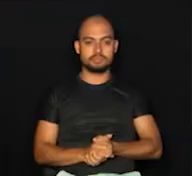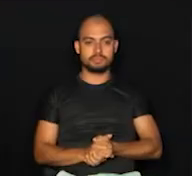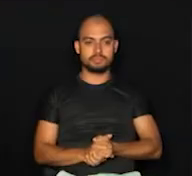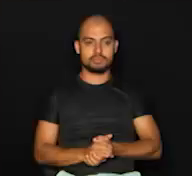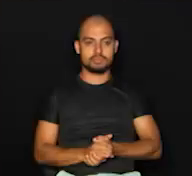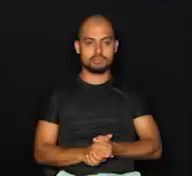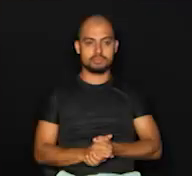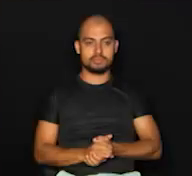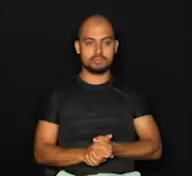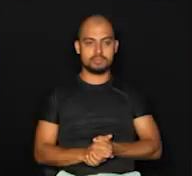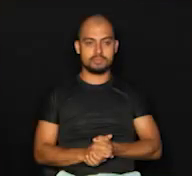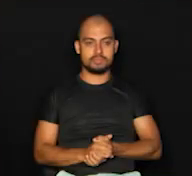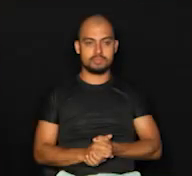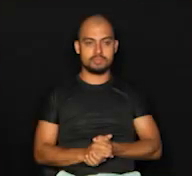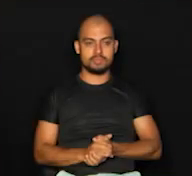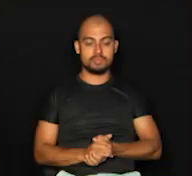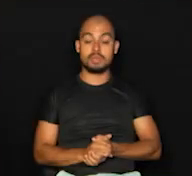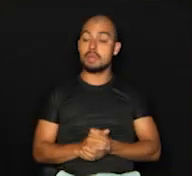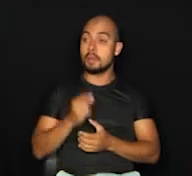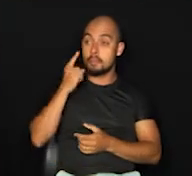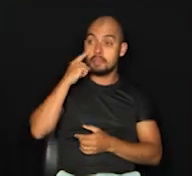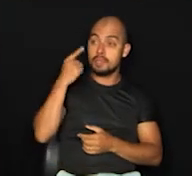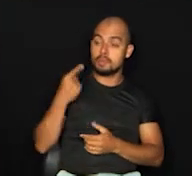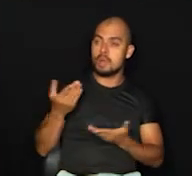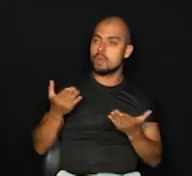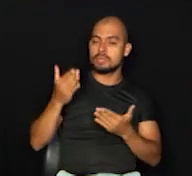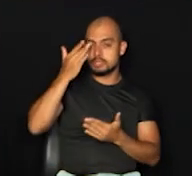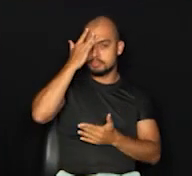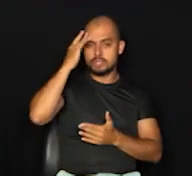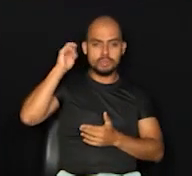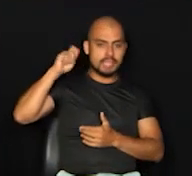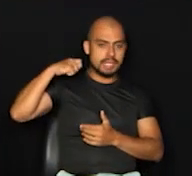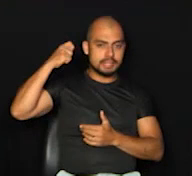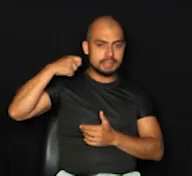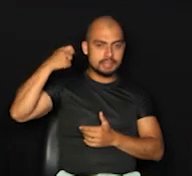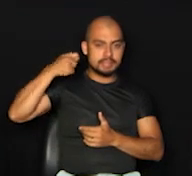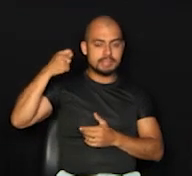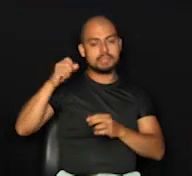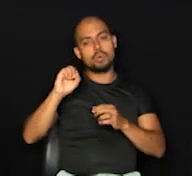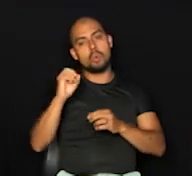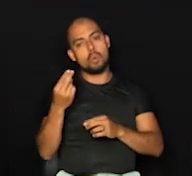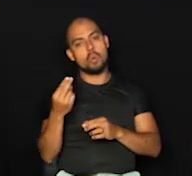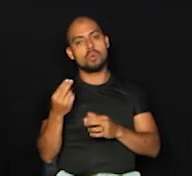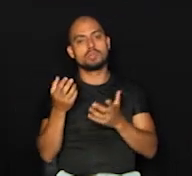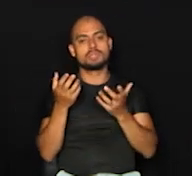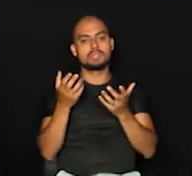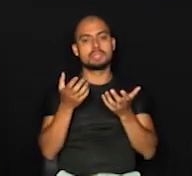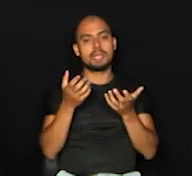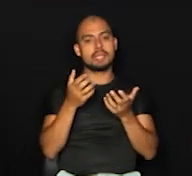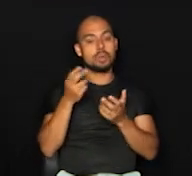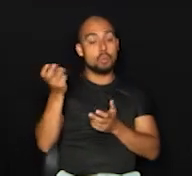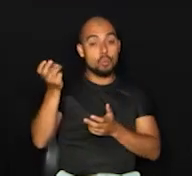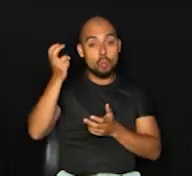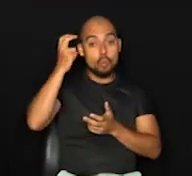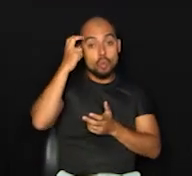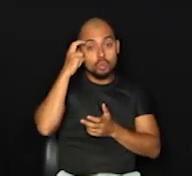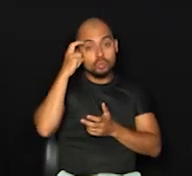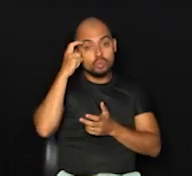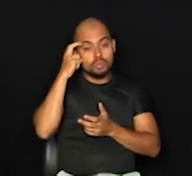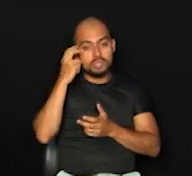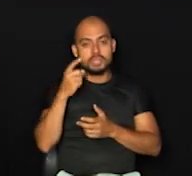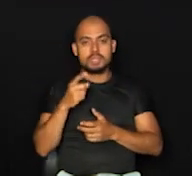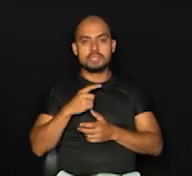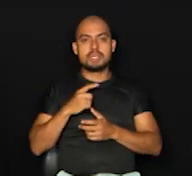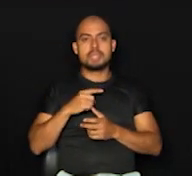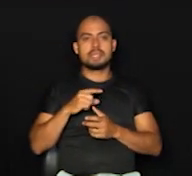escoladeeletricistas@cpfl.com.br. Mina Abreu, agora para os artistas da nossa cidade ou quem tem um apreço pela cultura, tem oficina no